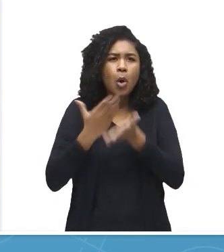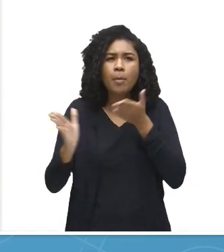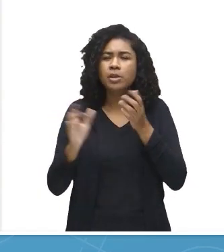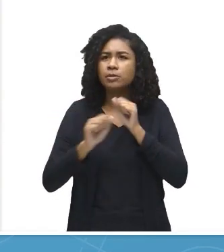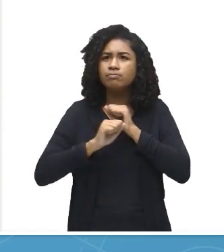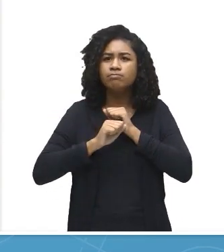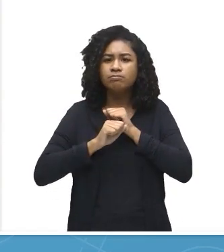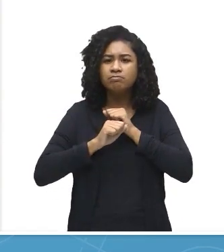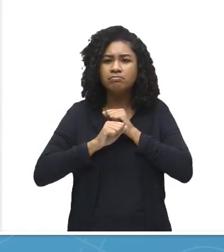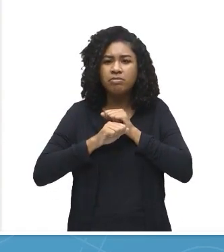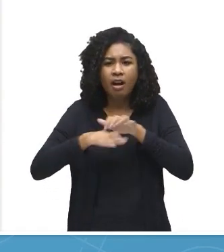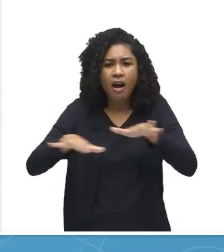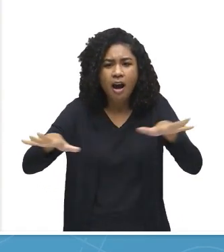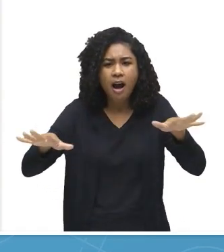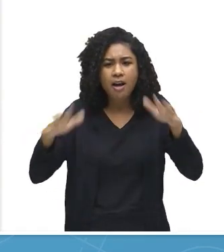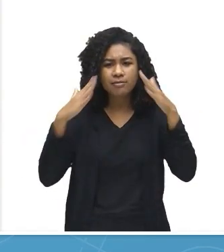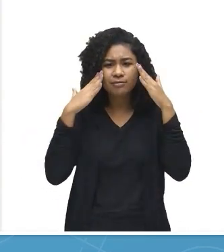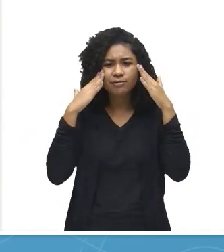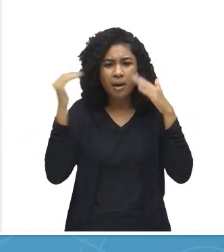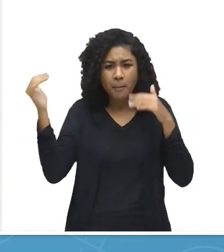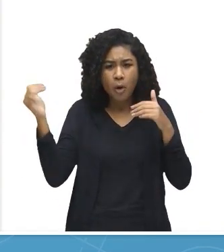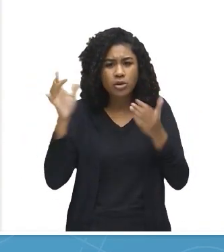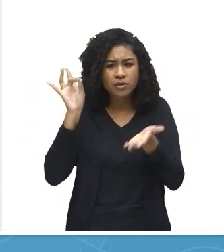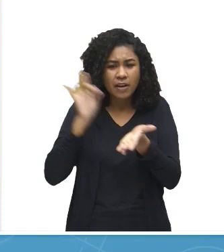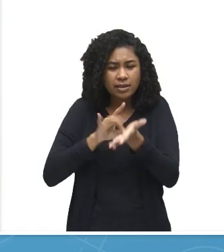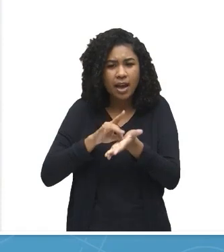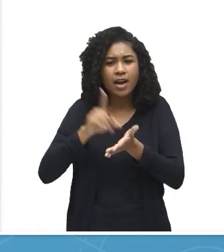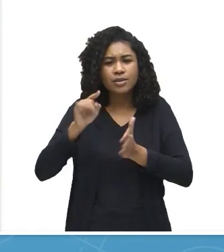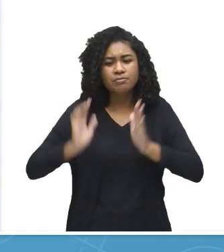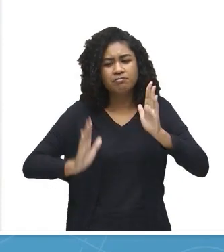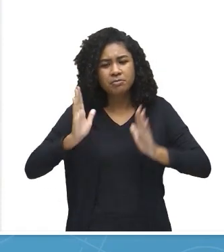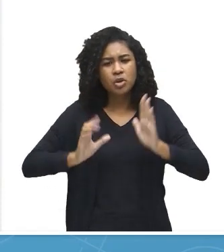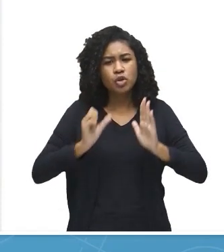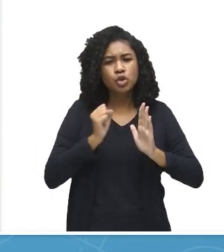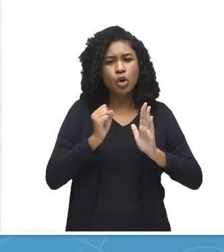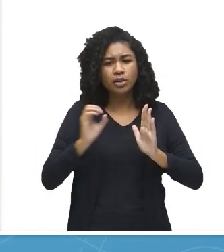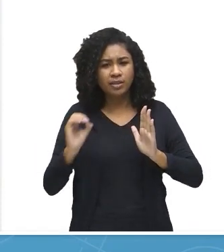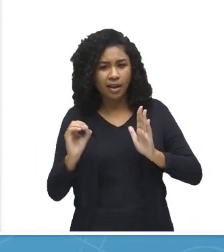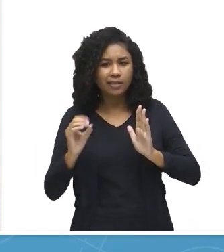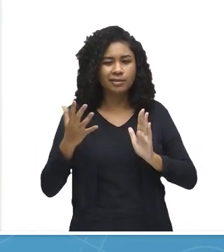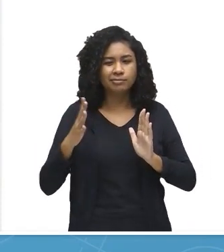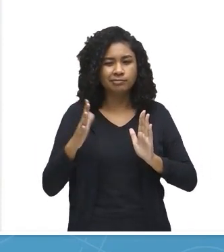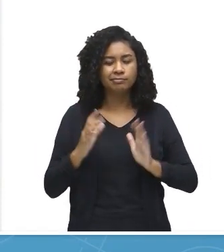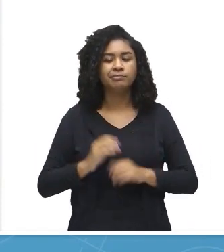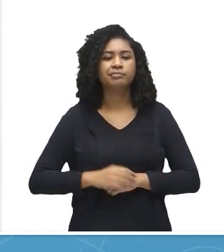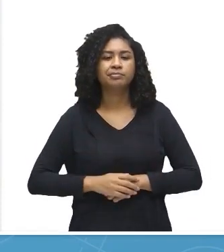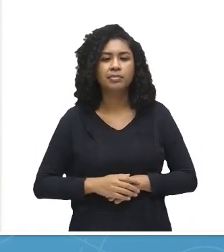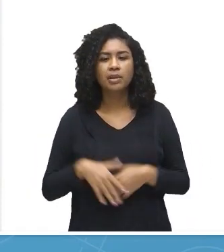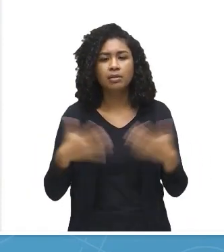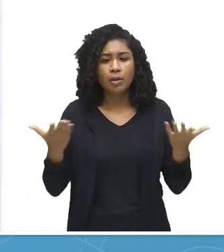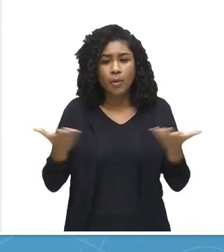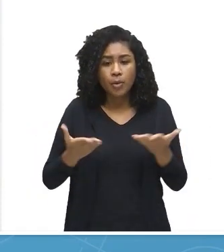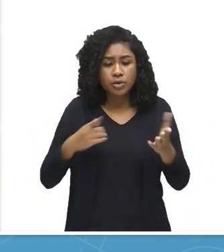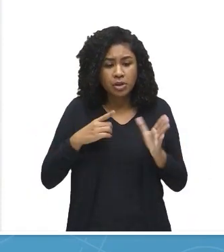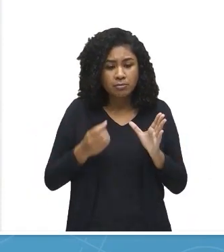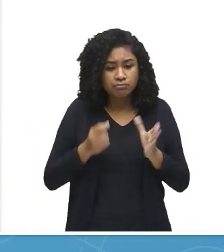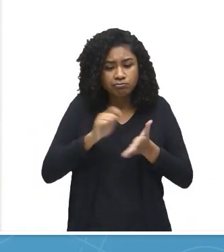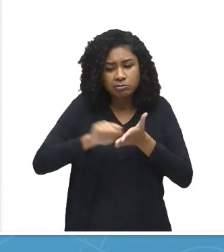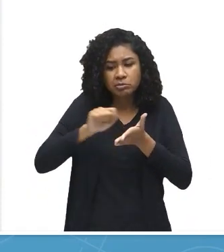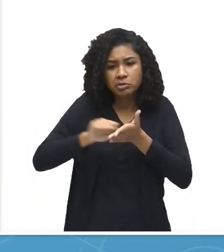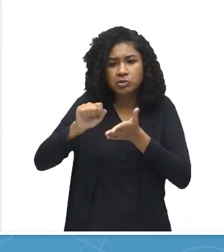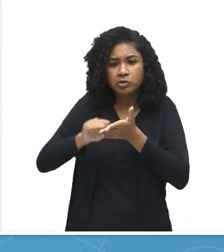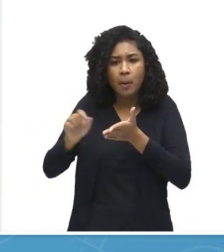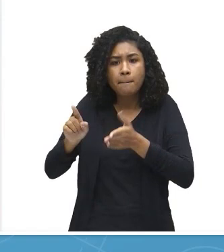assim, na década de 80, 1980. E até hoje existem muitos compositores de pagode que estão sempre lançando